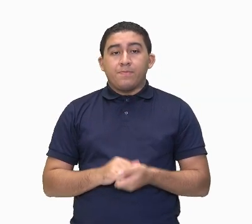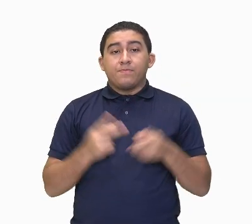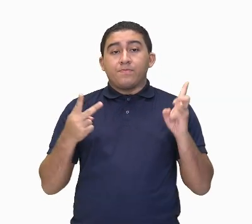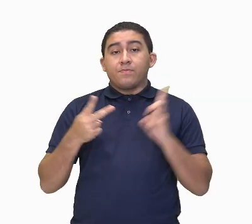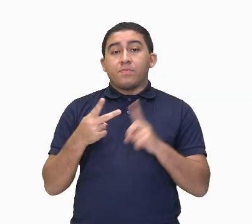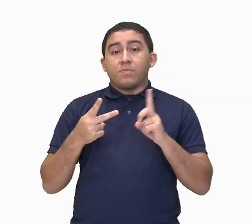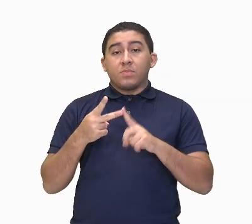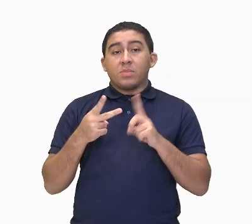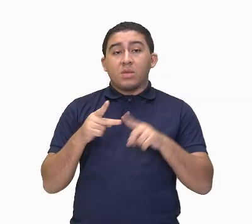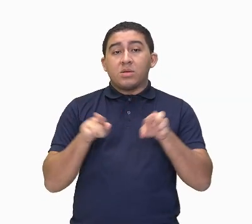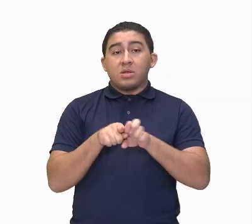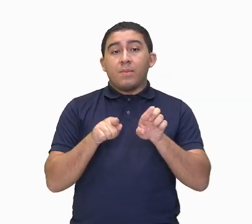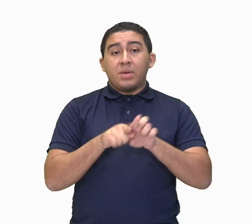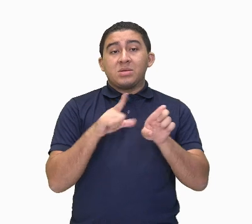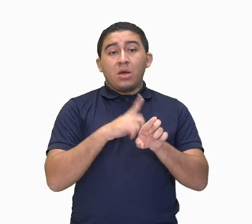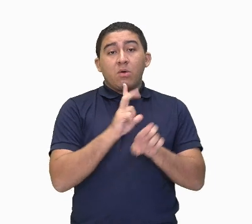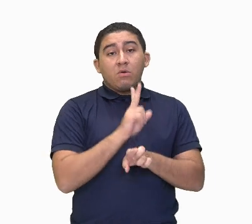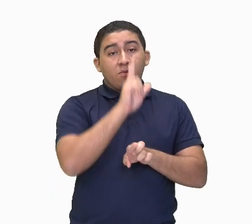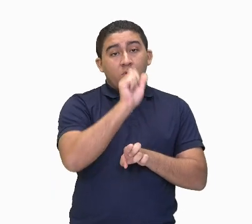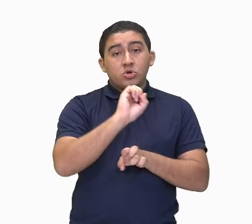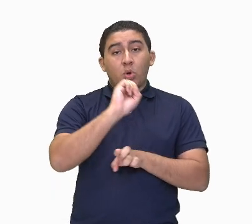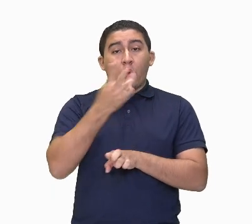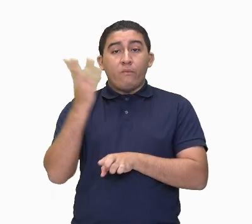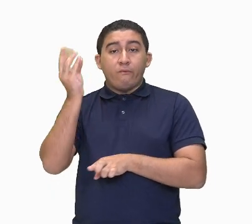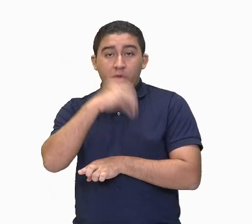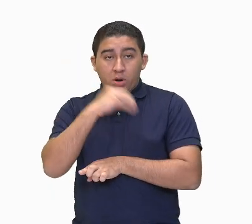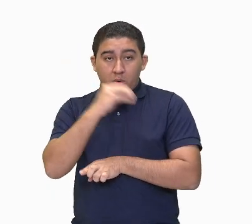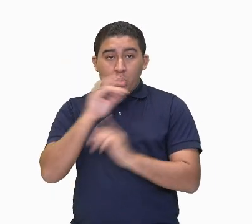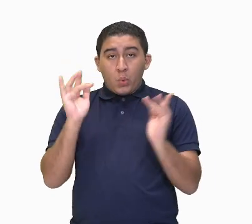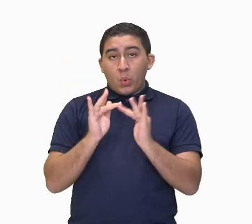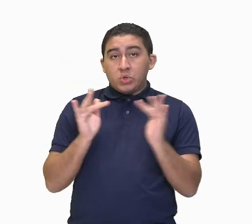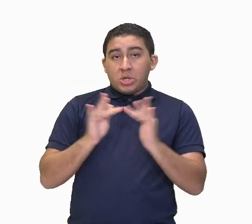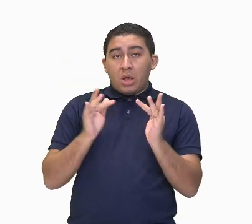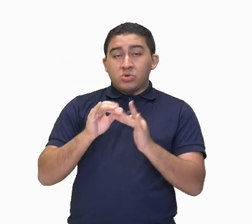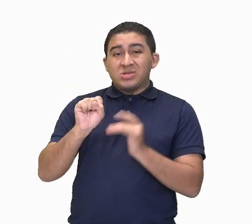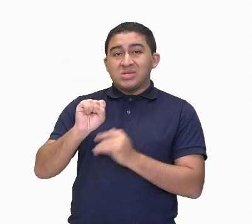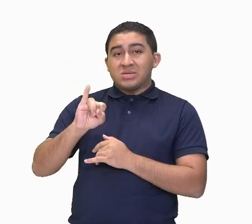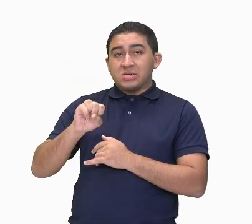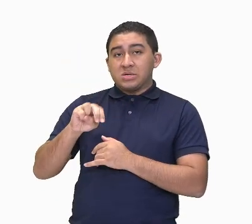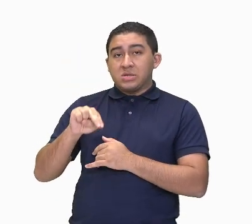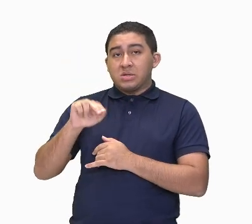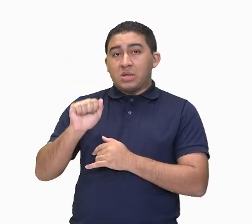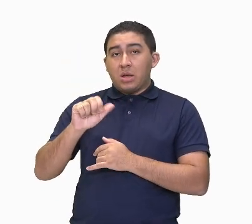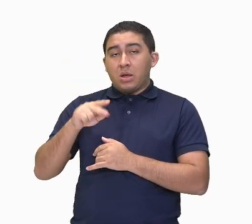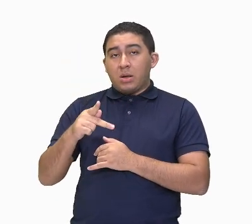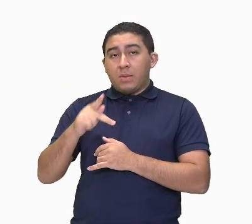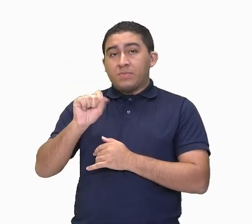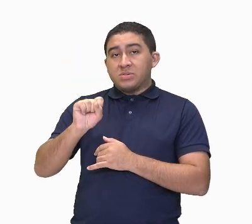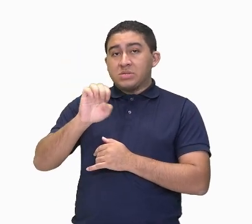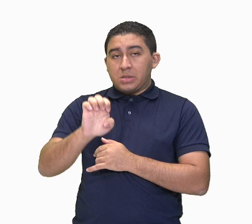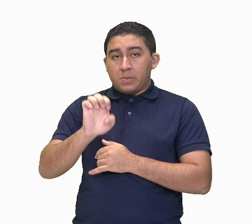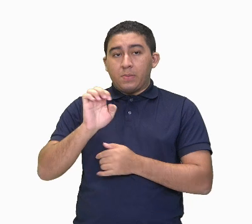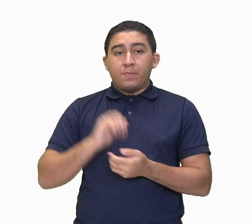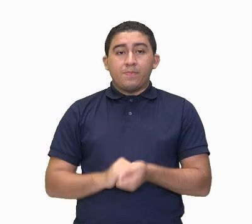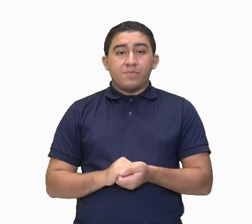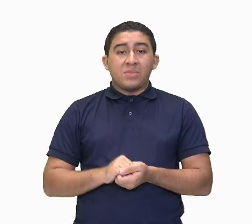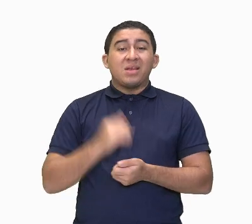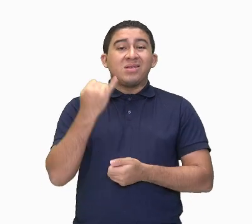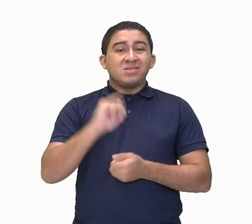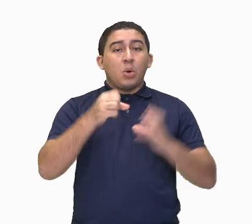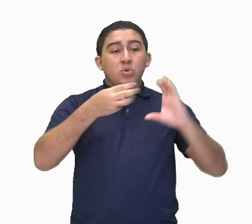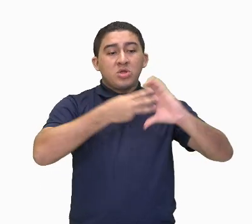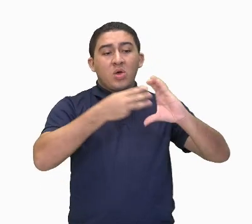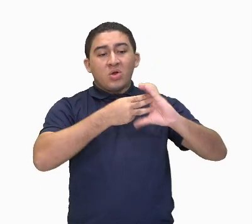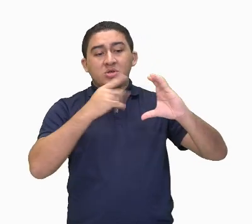reforço ou enfraquecimento das conexões sinápticas. Então, olha aí, quanto mais um neurônio é